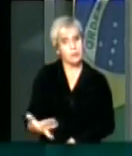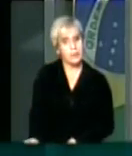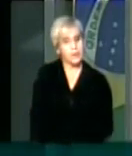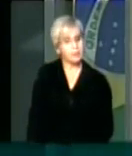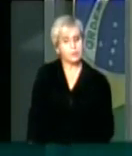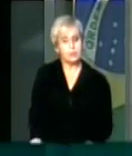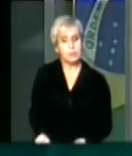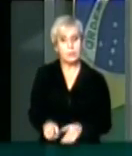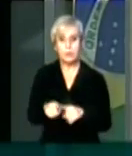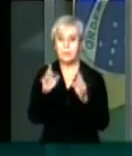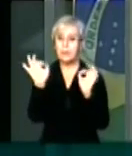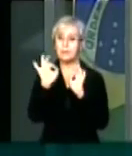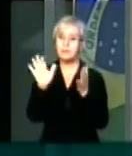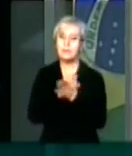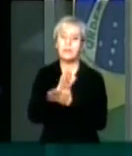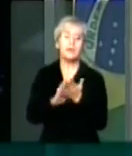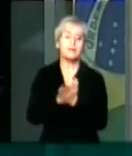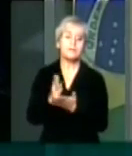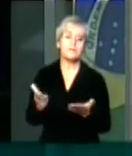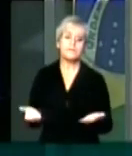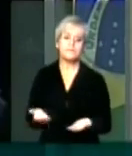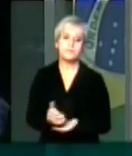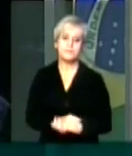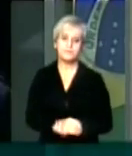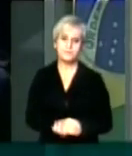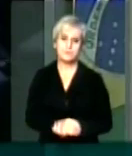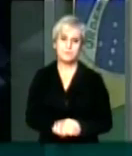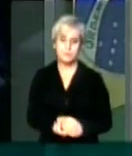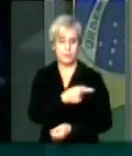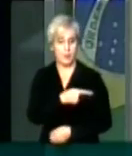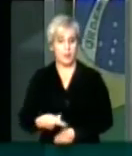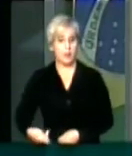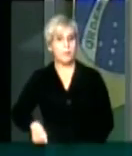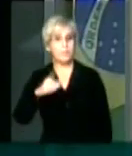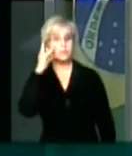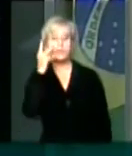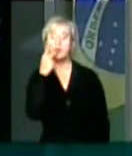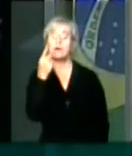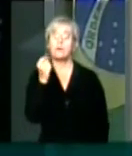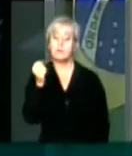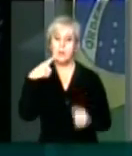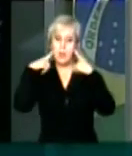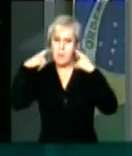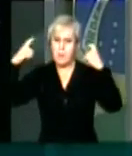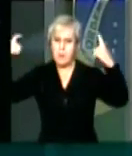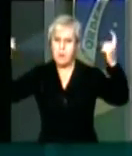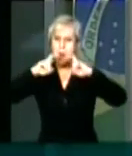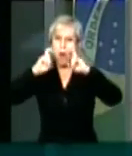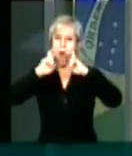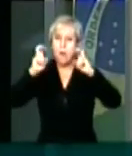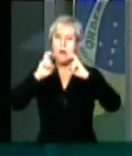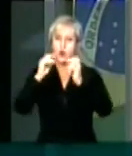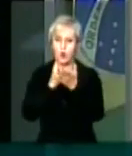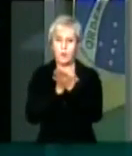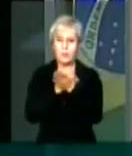senhores e minhas senhoras, brasileiros e brasileiras. Mas não. As buzinas começaram a soar,